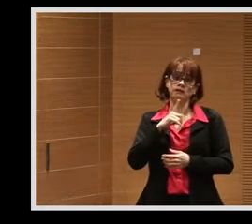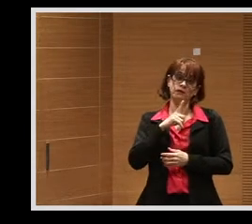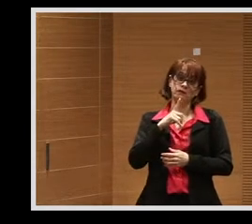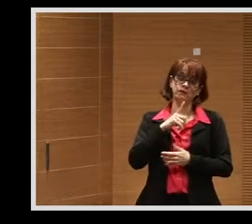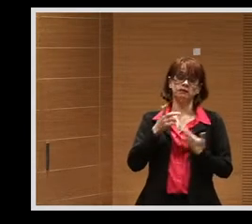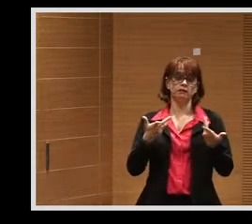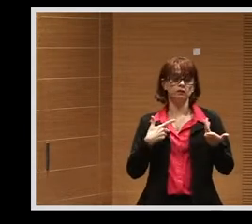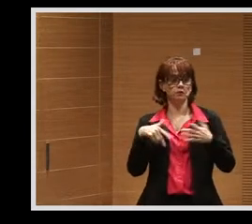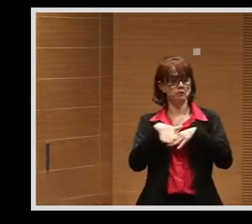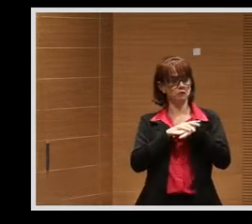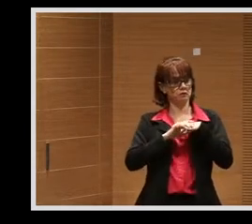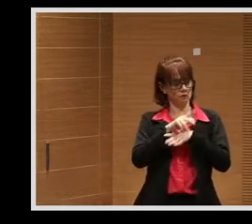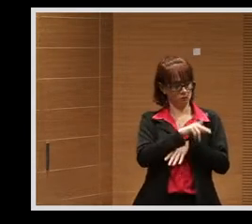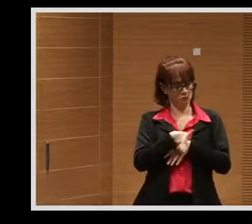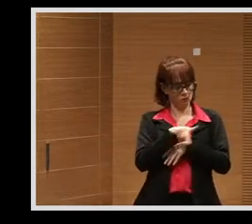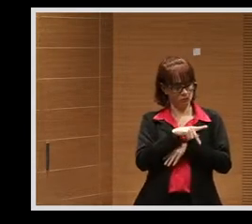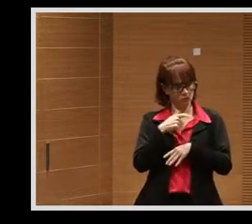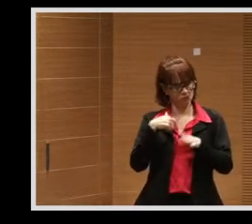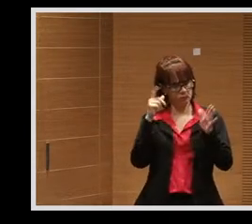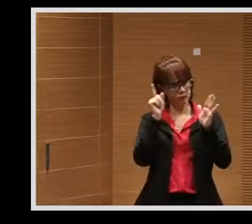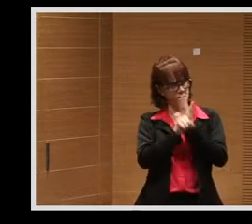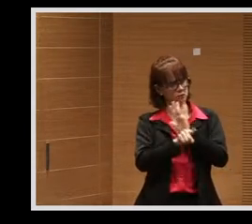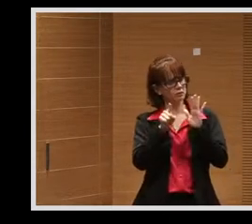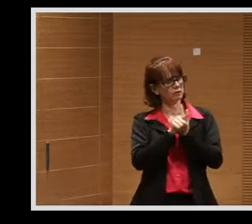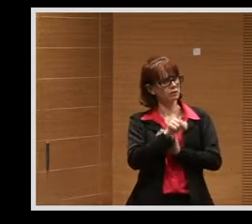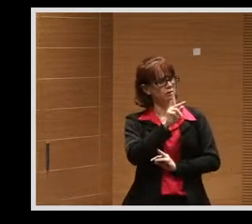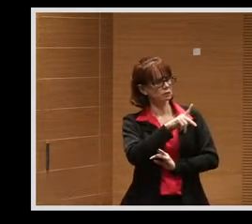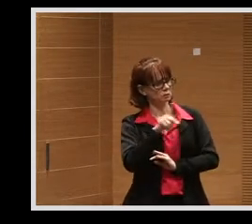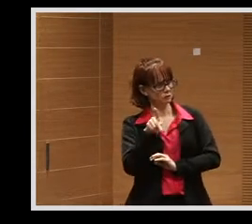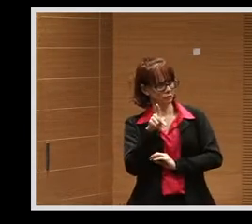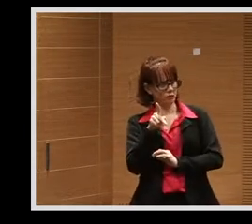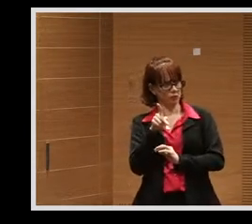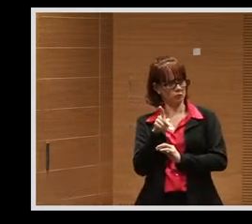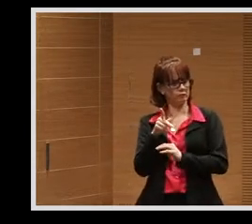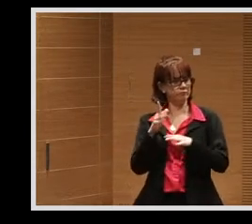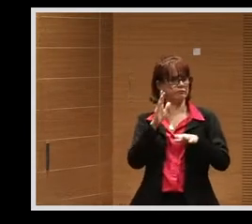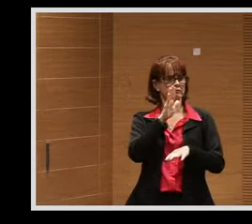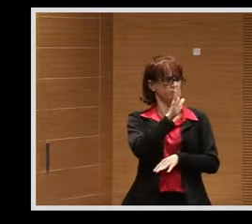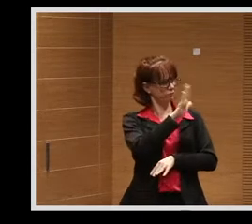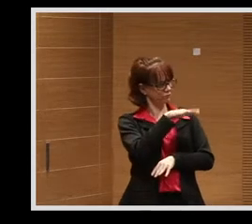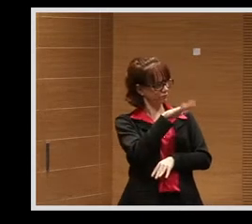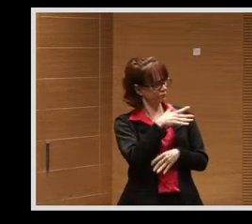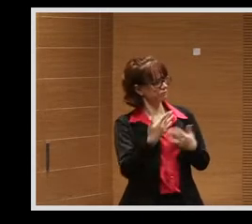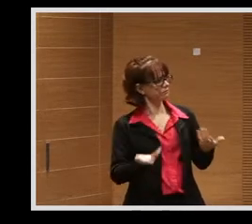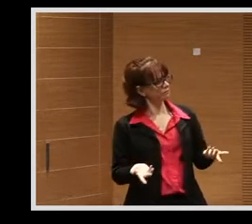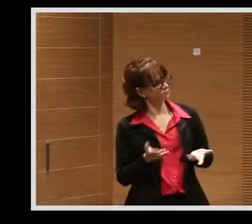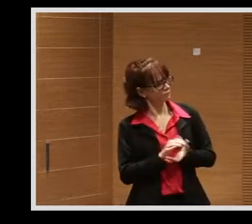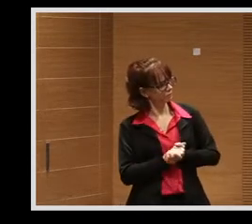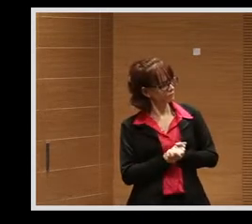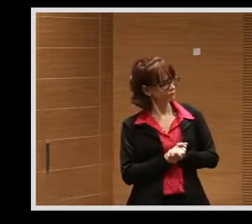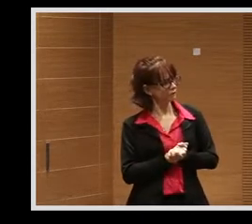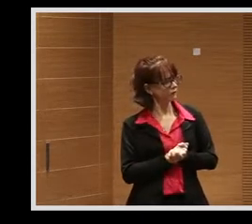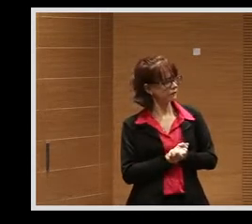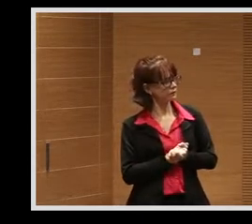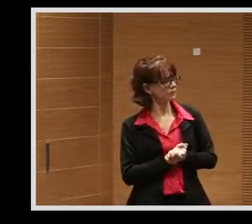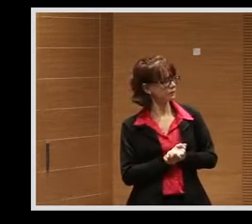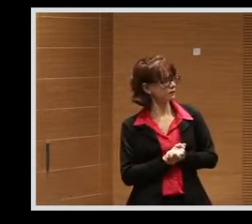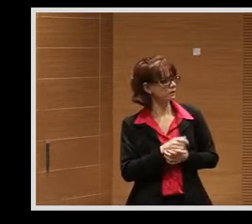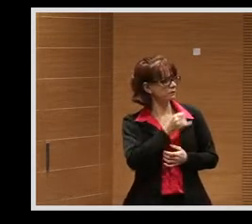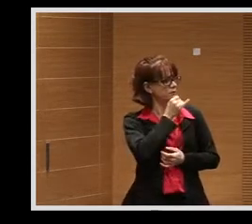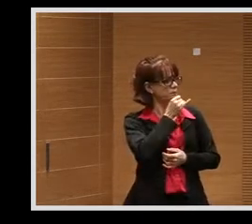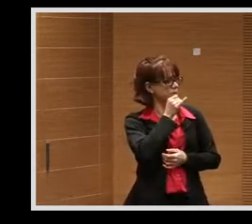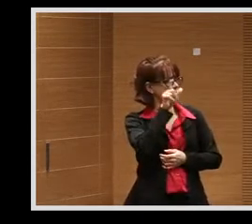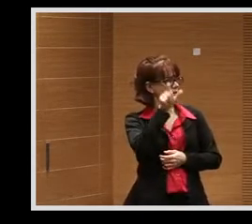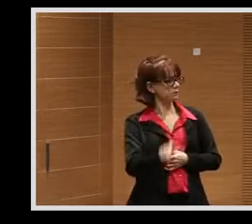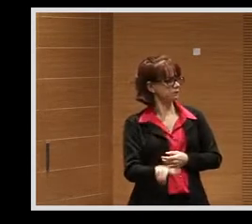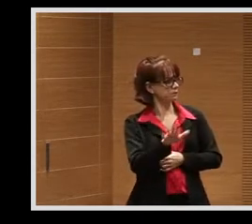conversando com esses professores, eu perguntava assim, vem cá, que hipótese você faz sobre essa criança?